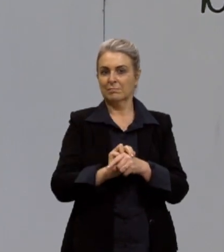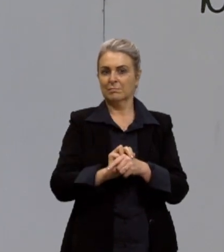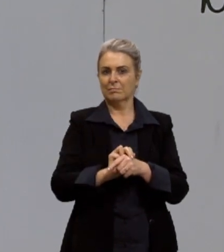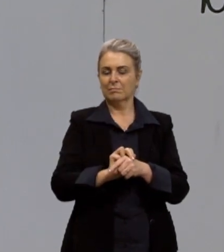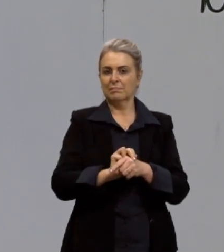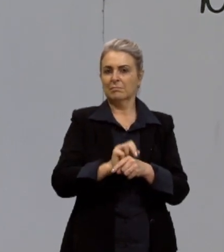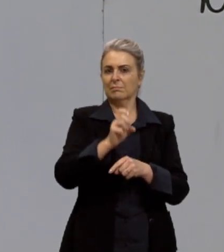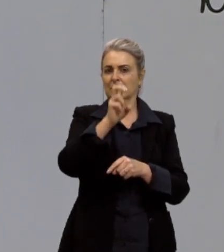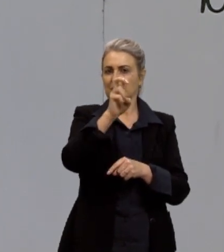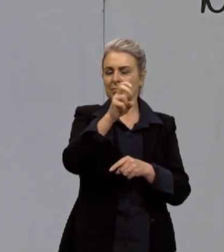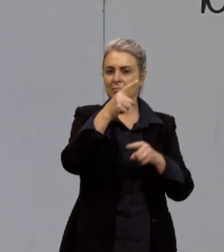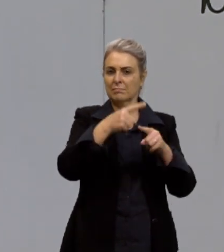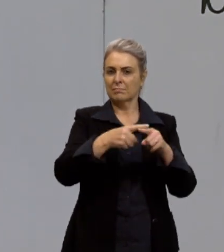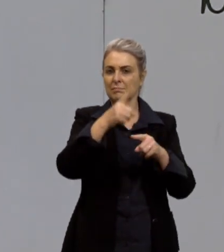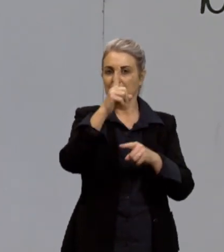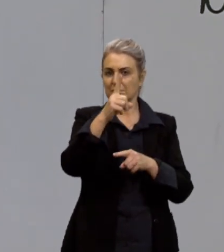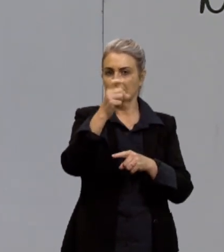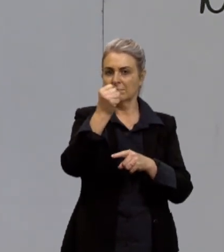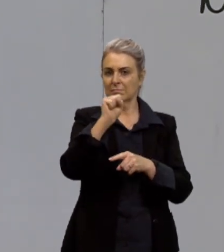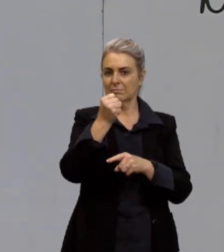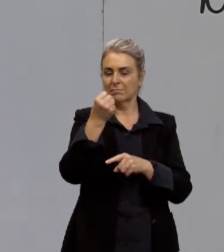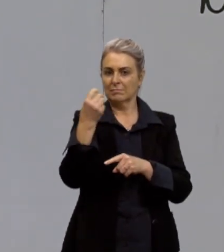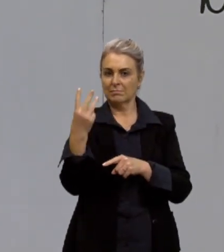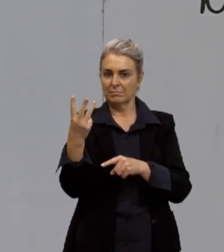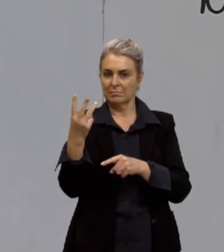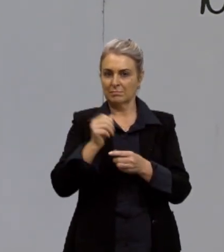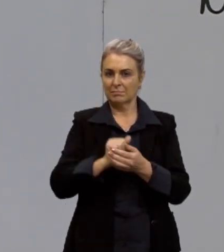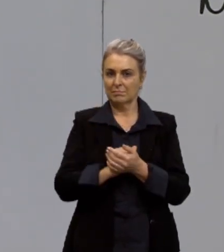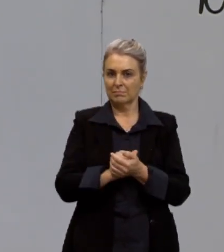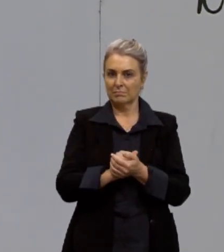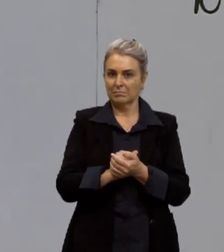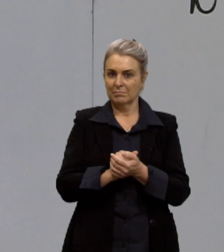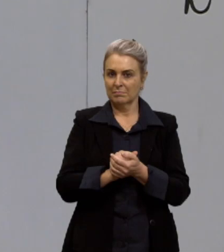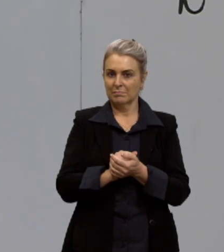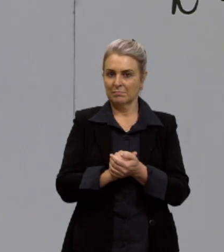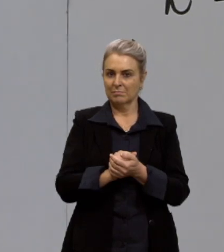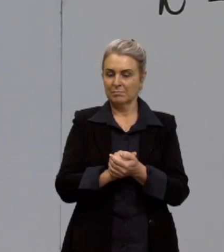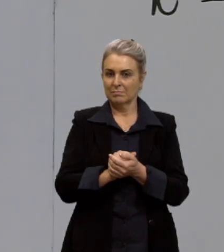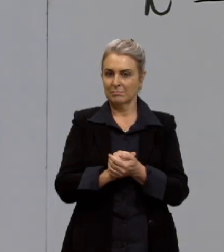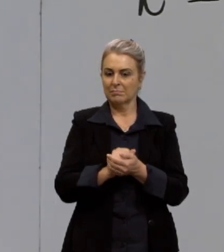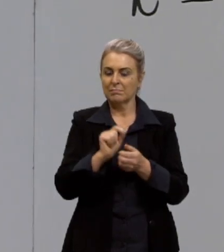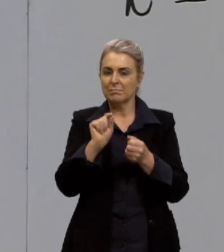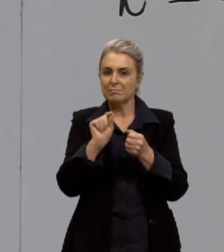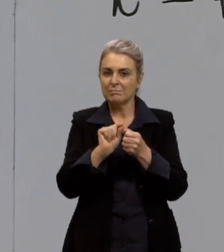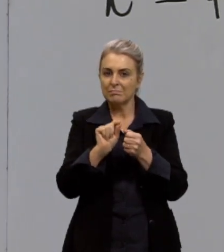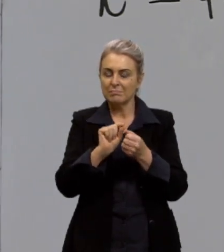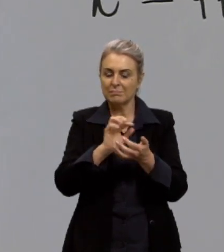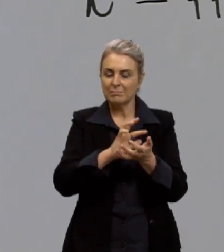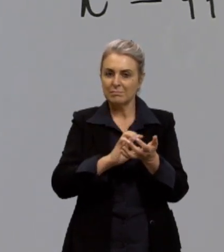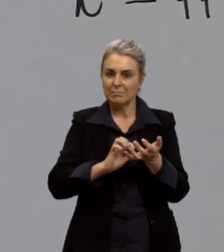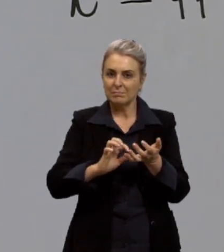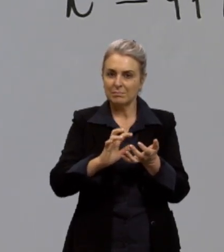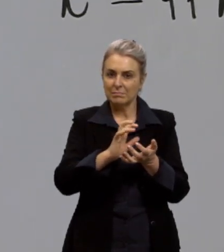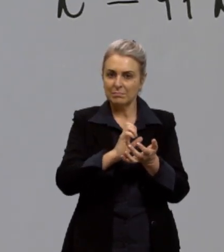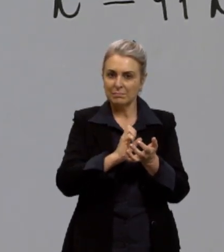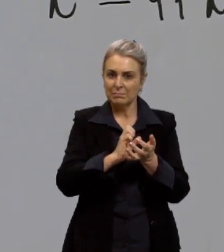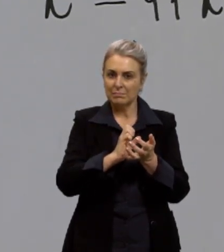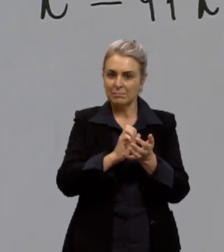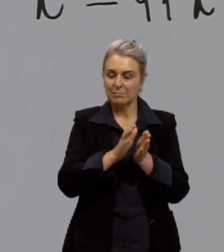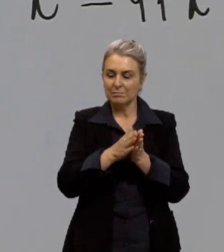vezes 183. O que que eu vou buscar? Eu vou buscar fazer esse cálculo do